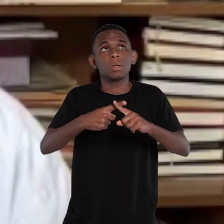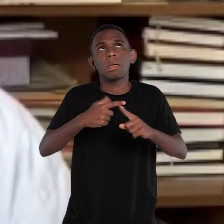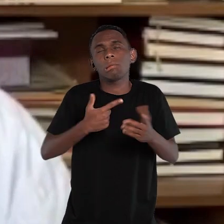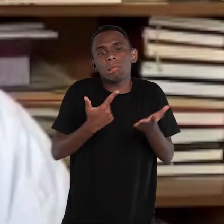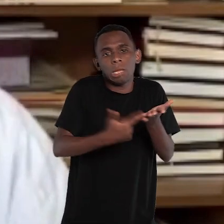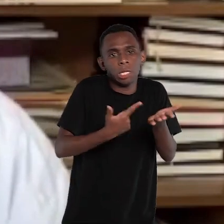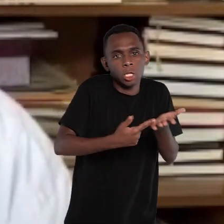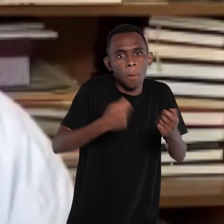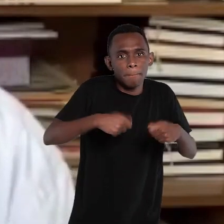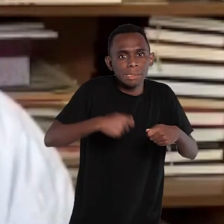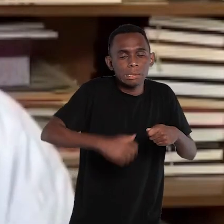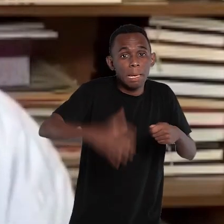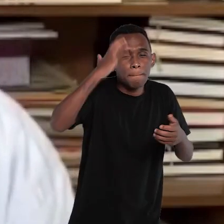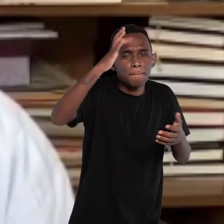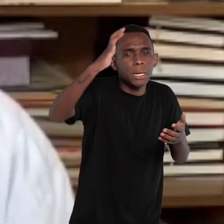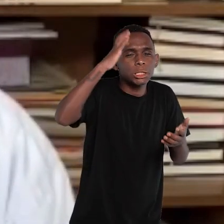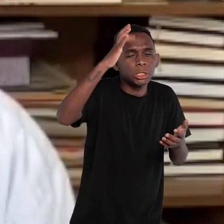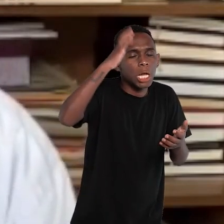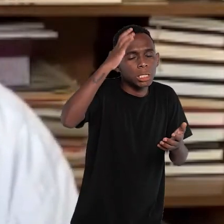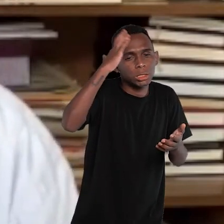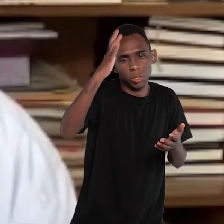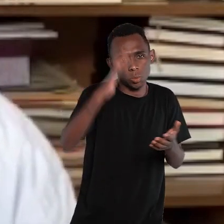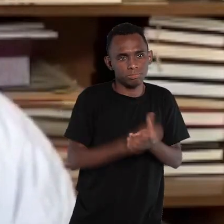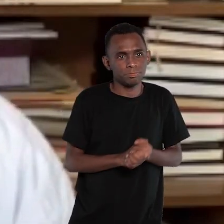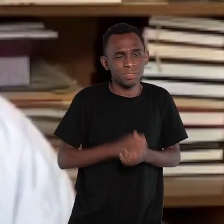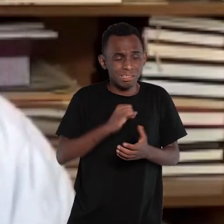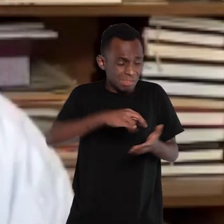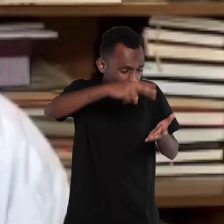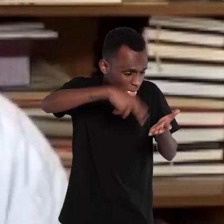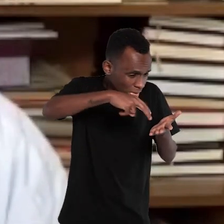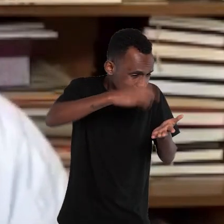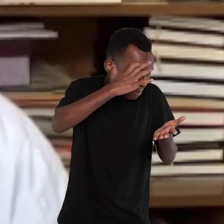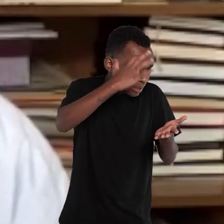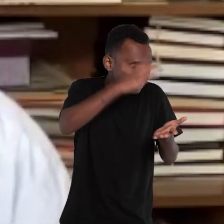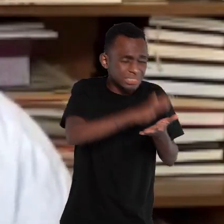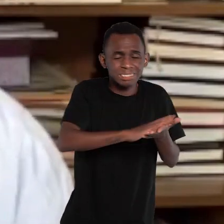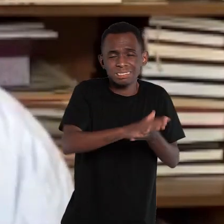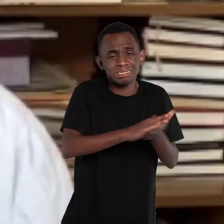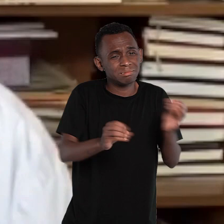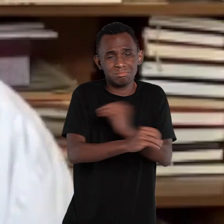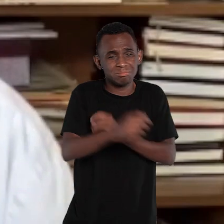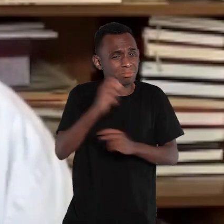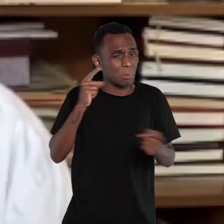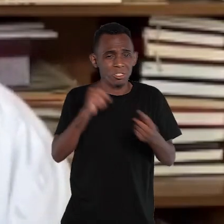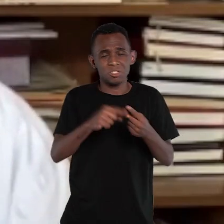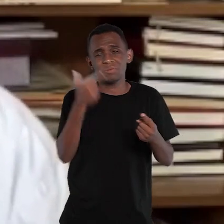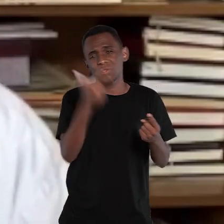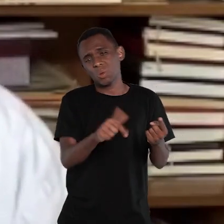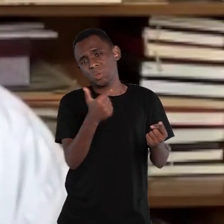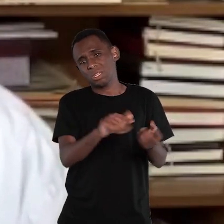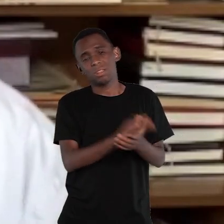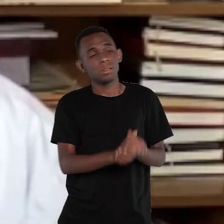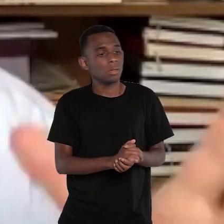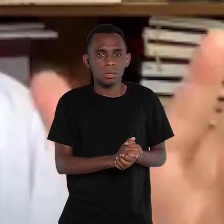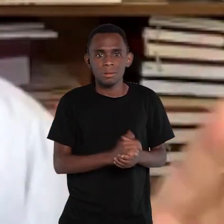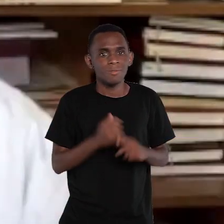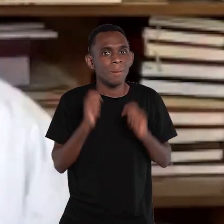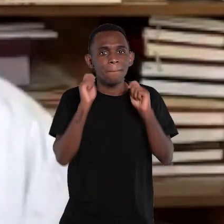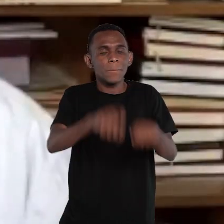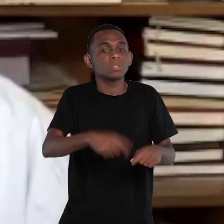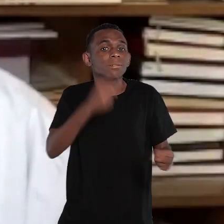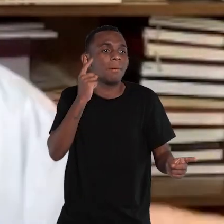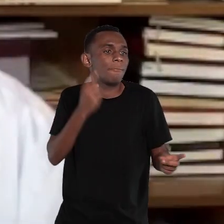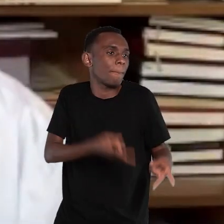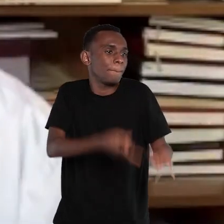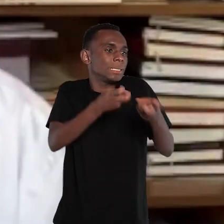eu preciso da imaginação do leitor. Um leitor sem imaginação não me interessa, porque ele não vai conseguir